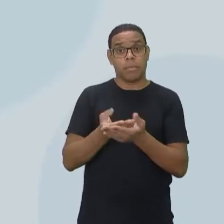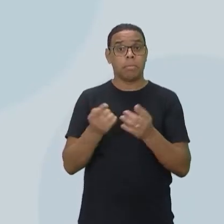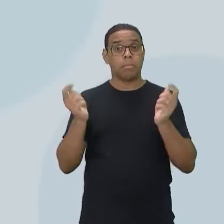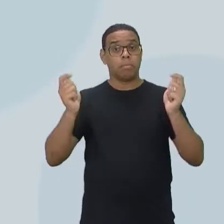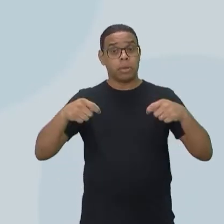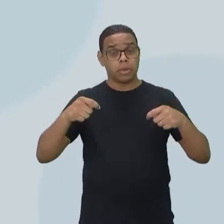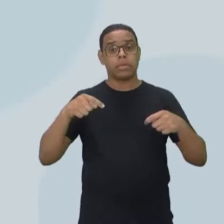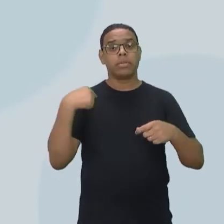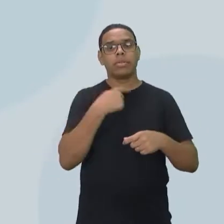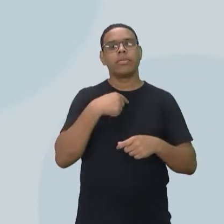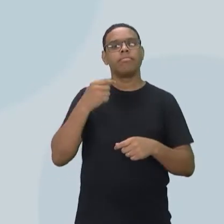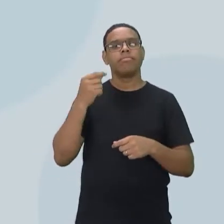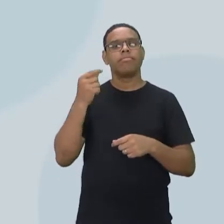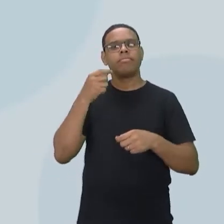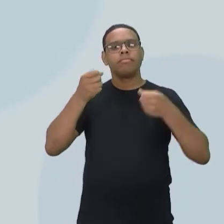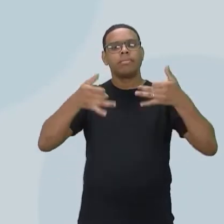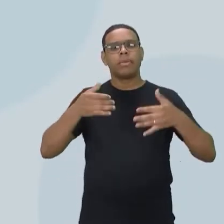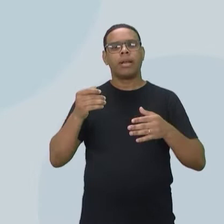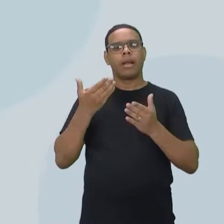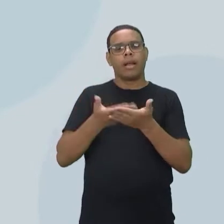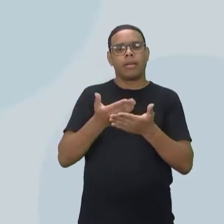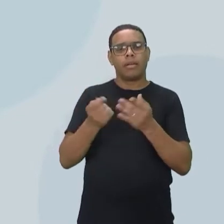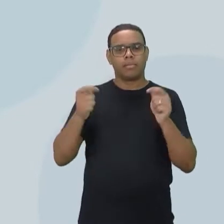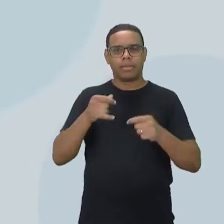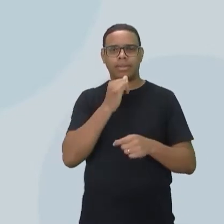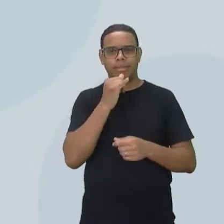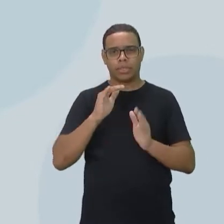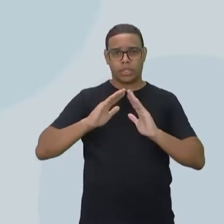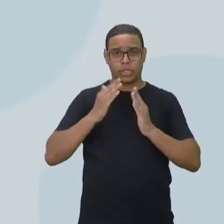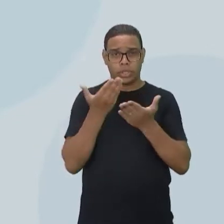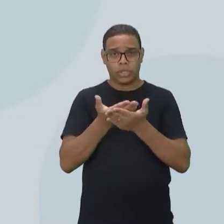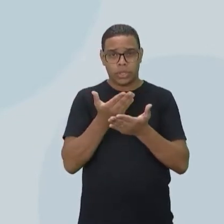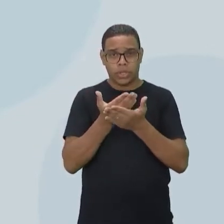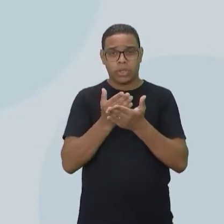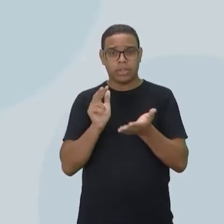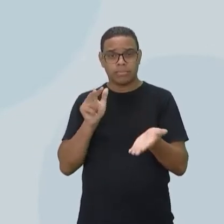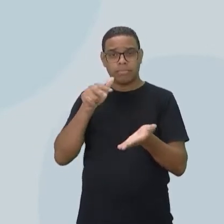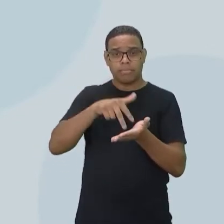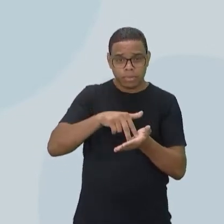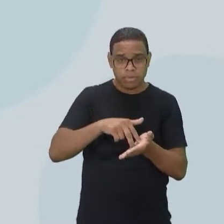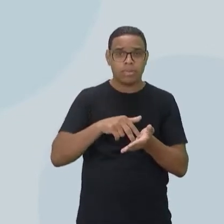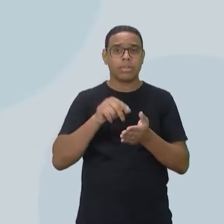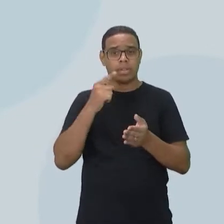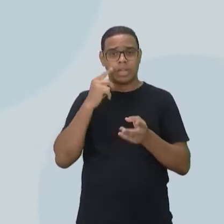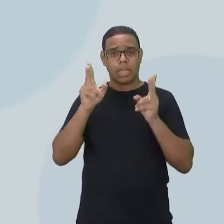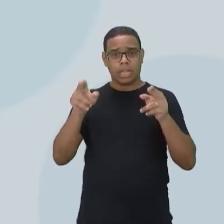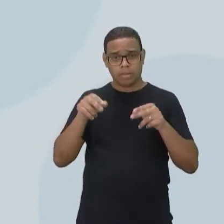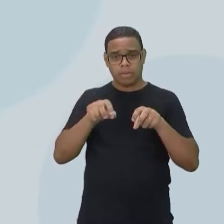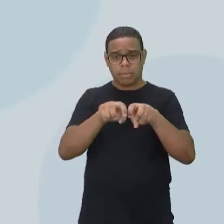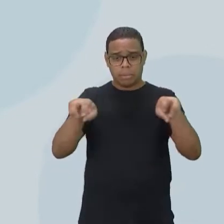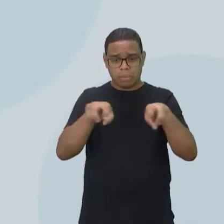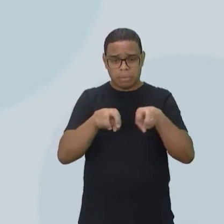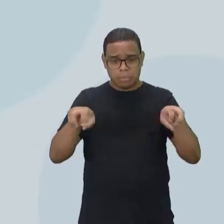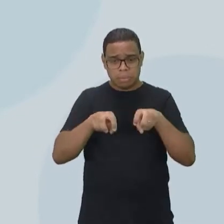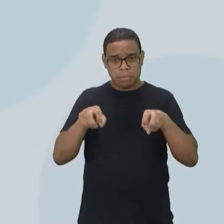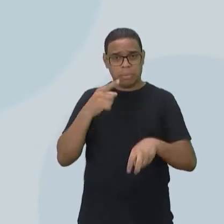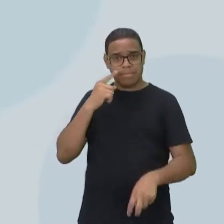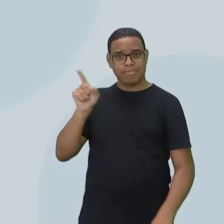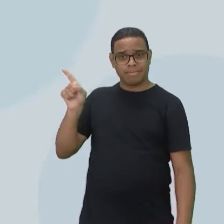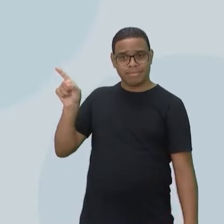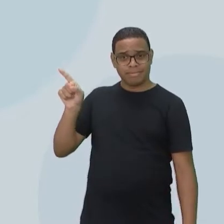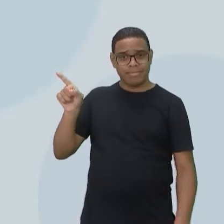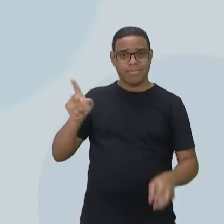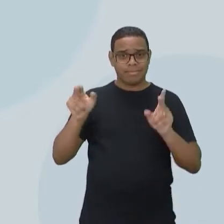Então, a gente está falando de aulas possíveis. Olha só, quando você chega na escola, o comum é que a gente veja essas carteiras